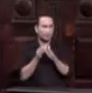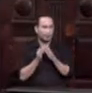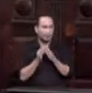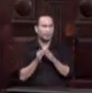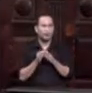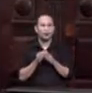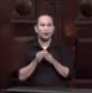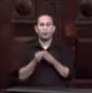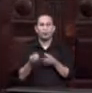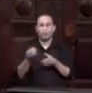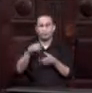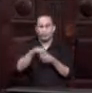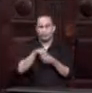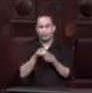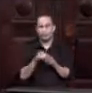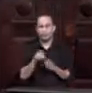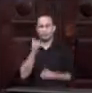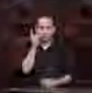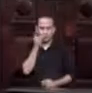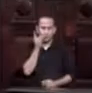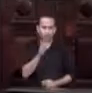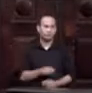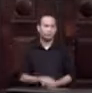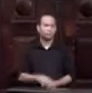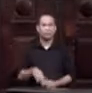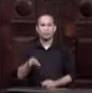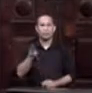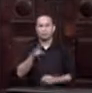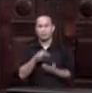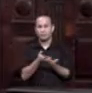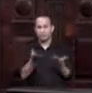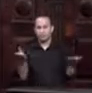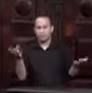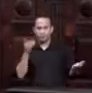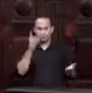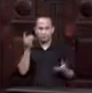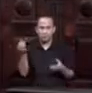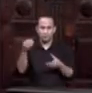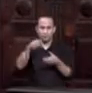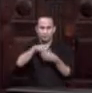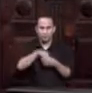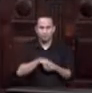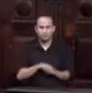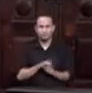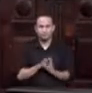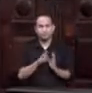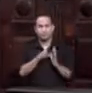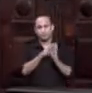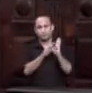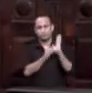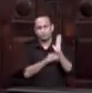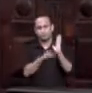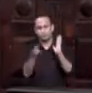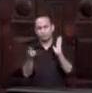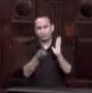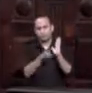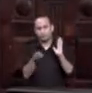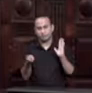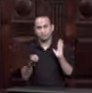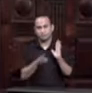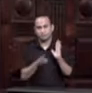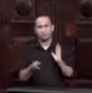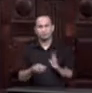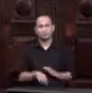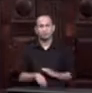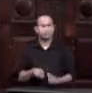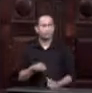e o voto dos senhores deputados. Atenção, senhores deputados, em votação, requerimento de destaque, a emenda número 33, de autoria da bancada